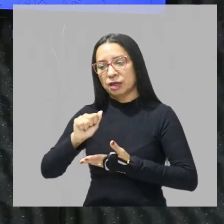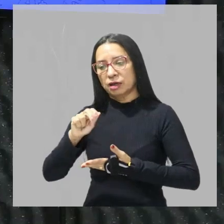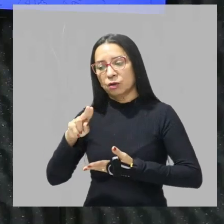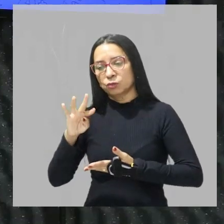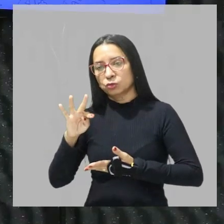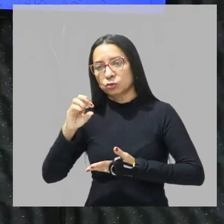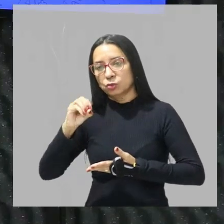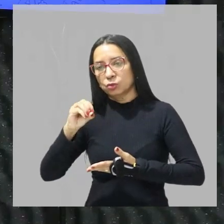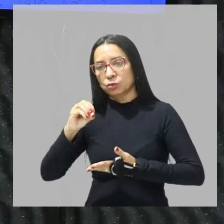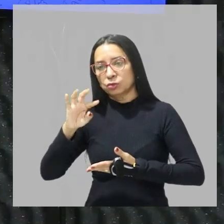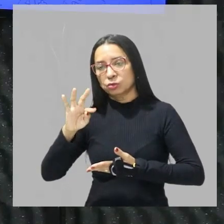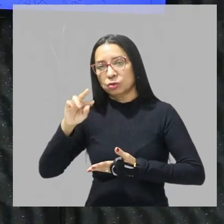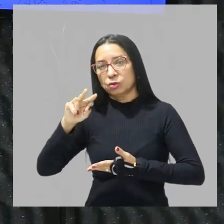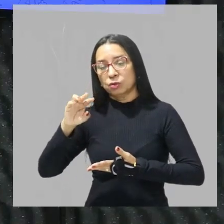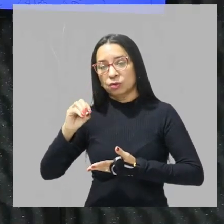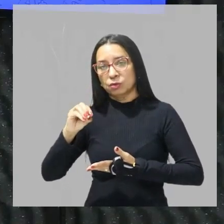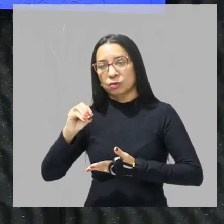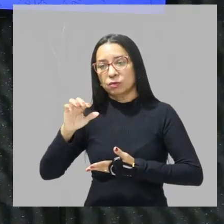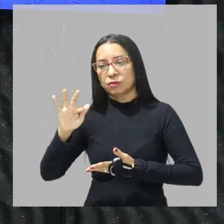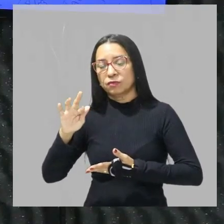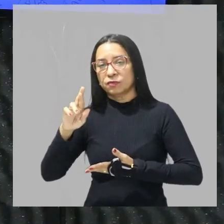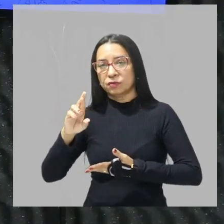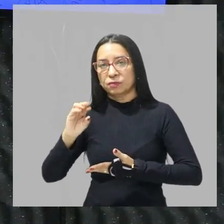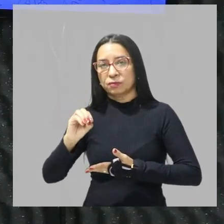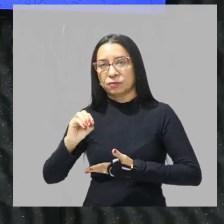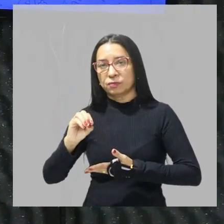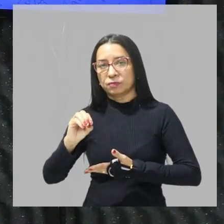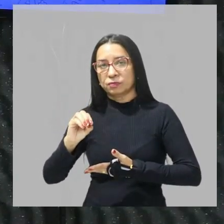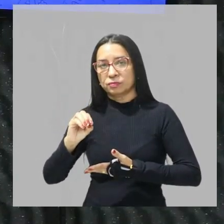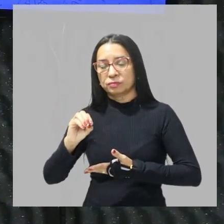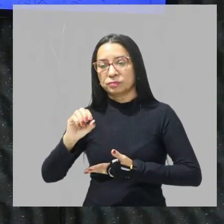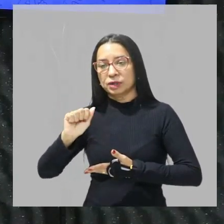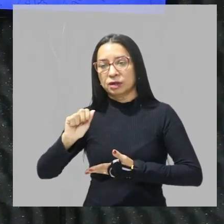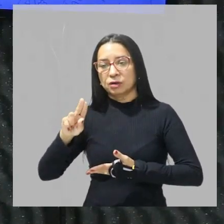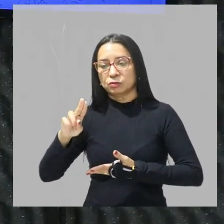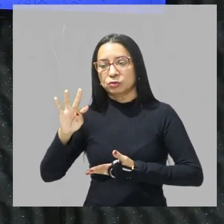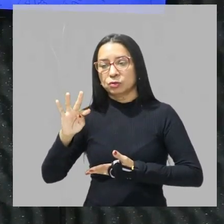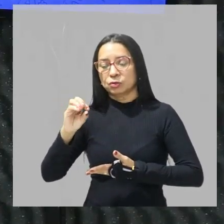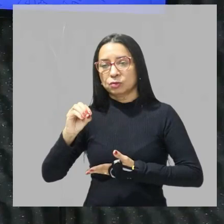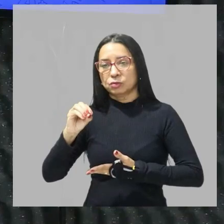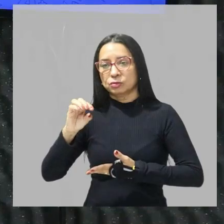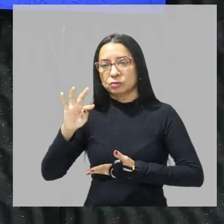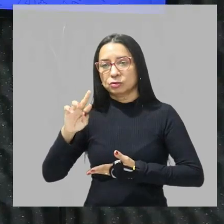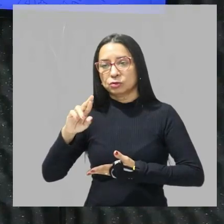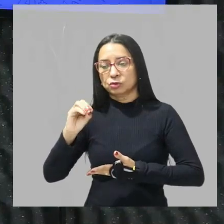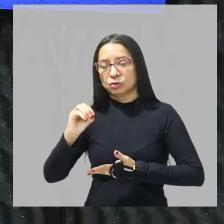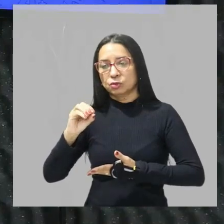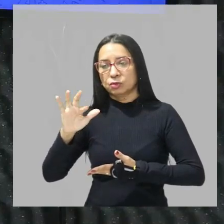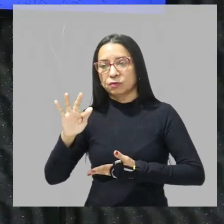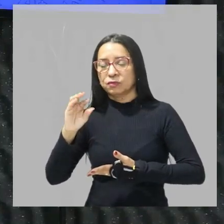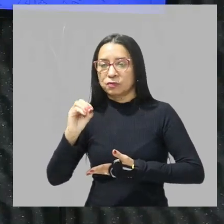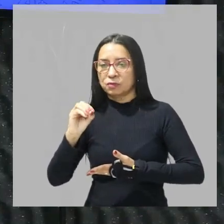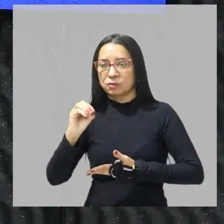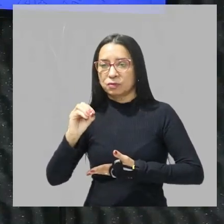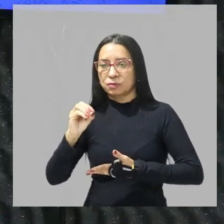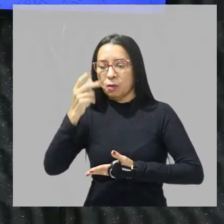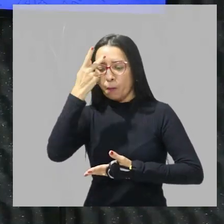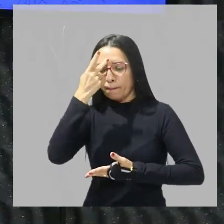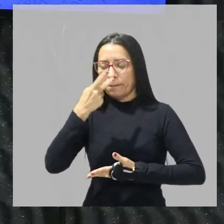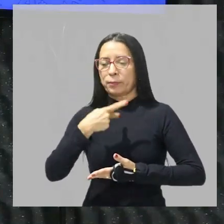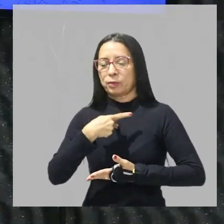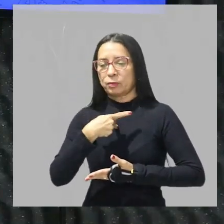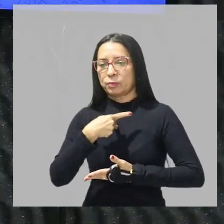autótrofo. O indivíduo produtor, ele pode ser chamado de autótrofo. Autor quer dizer de si